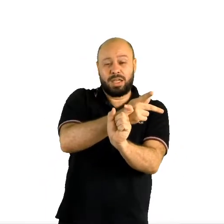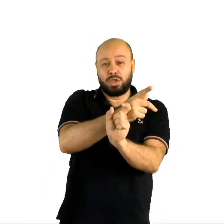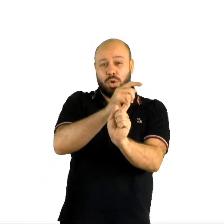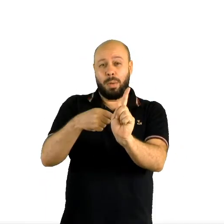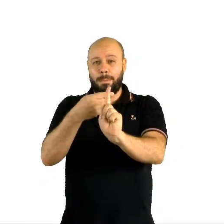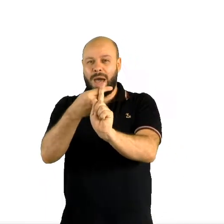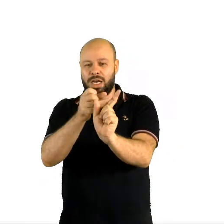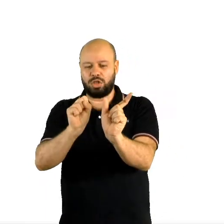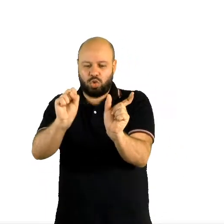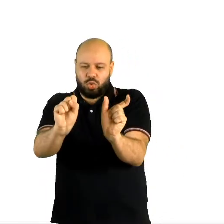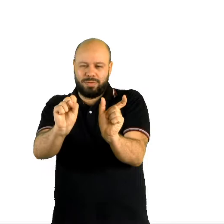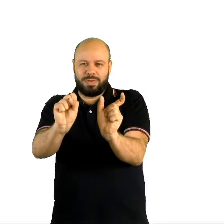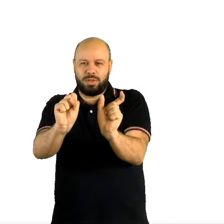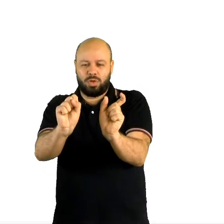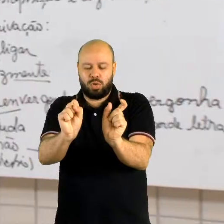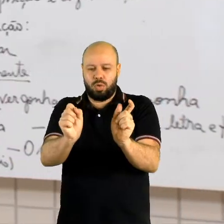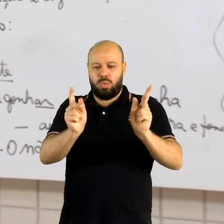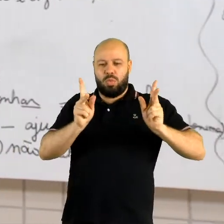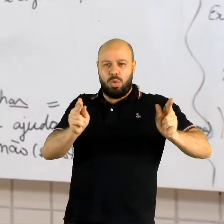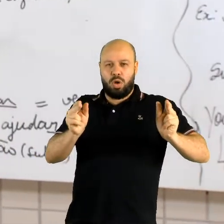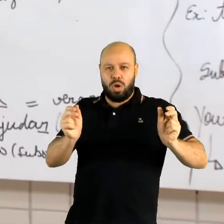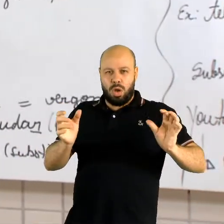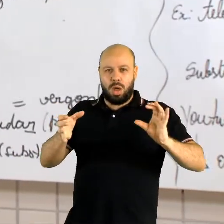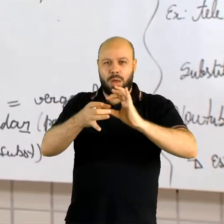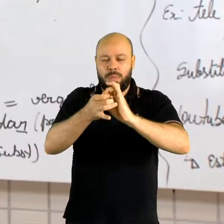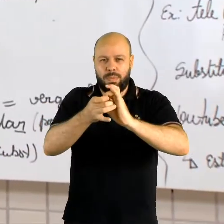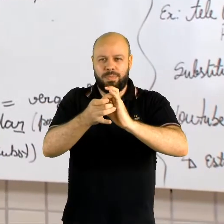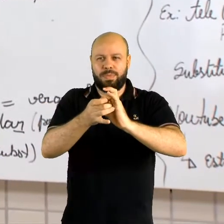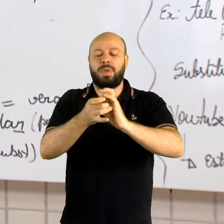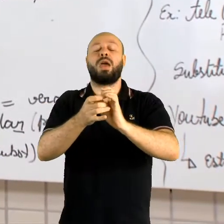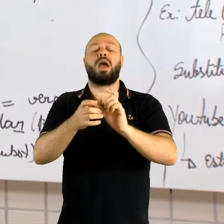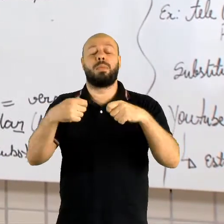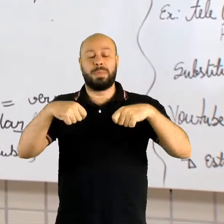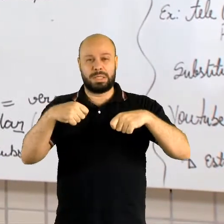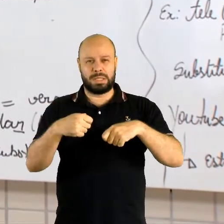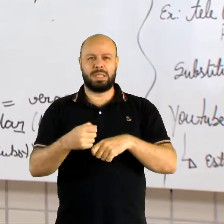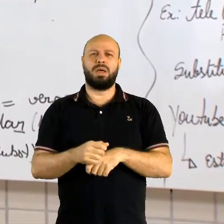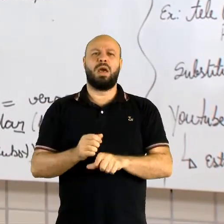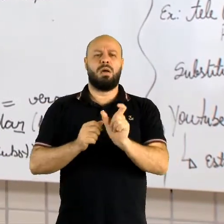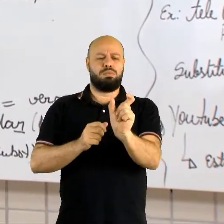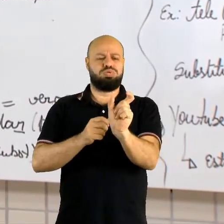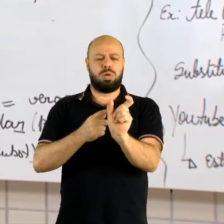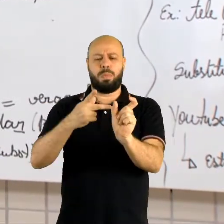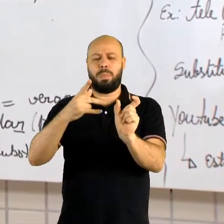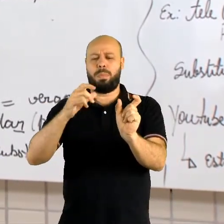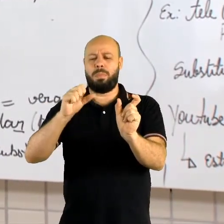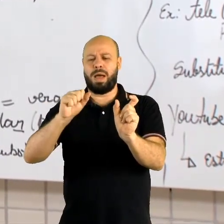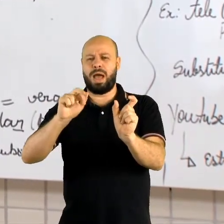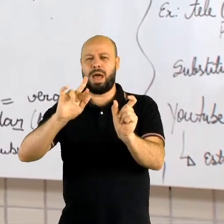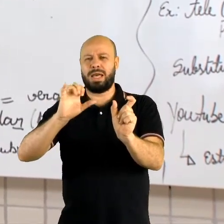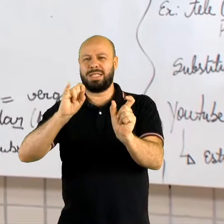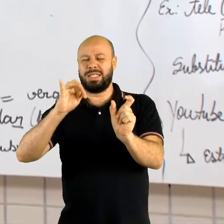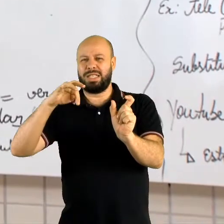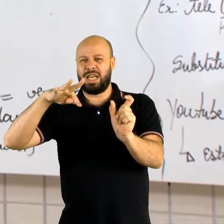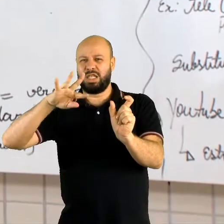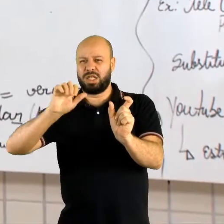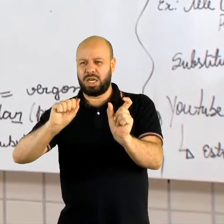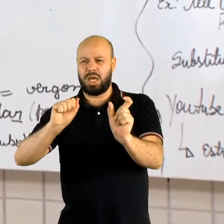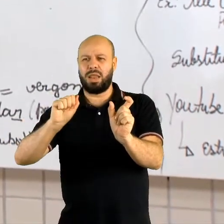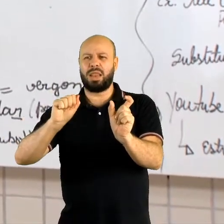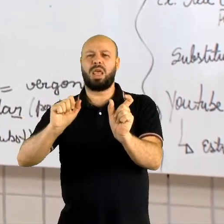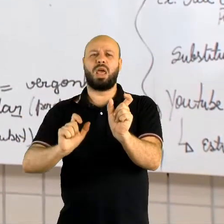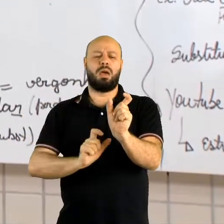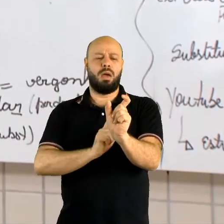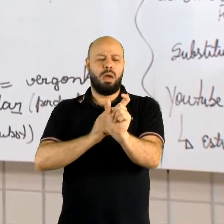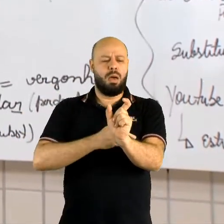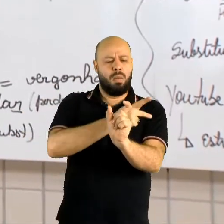Então, prefixo antes, sufixo depois, e parasintética eu tenho o quê? Eu tenho o radical e